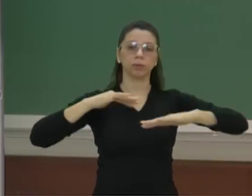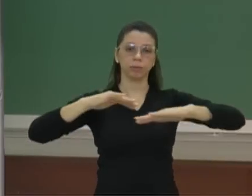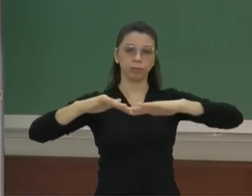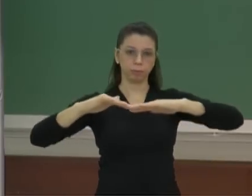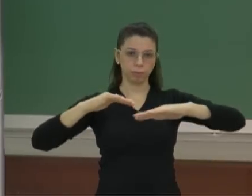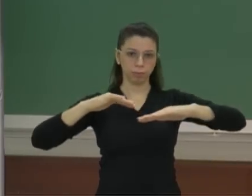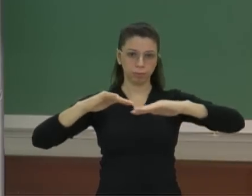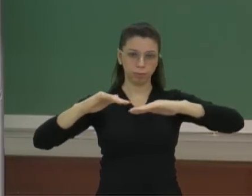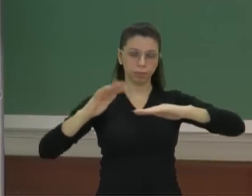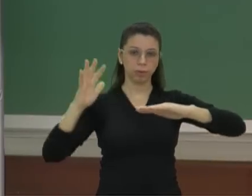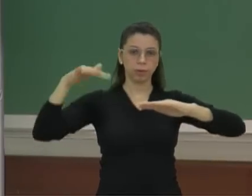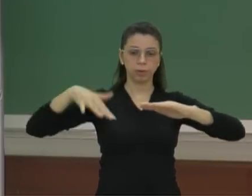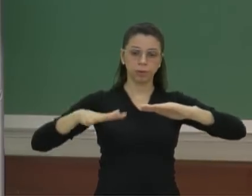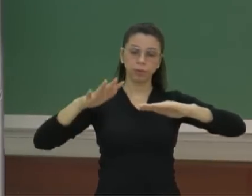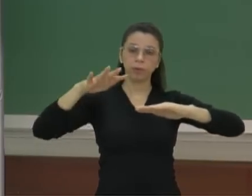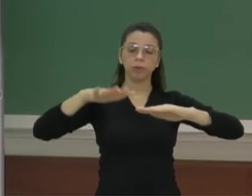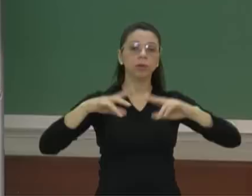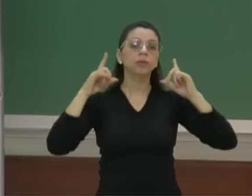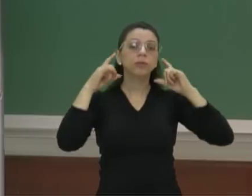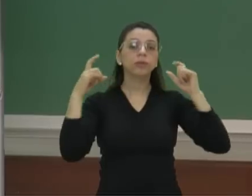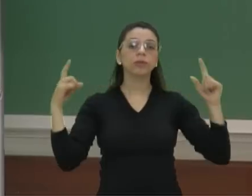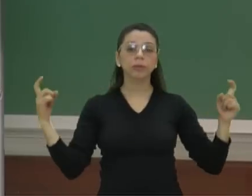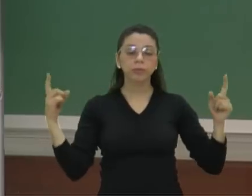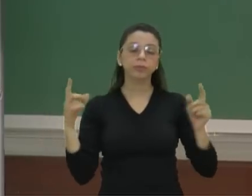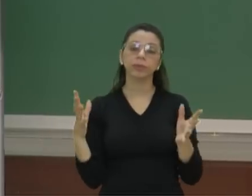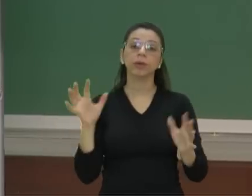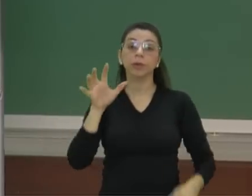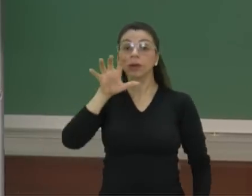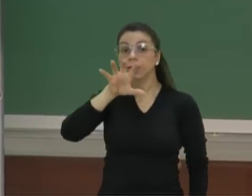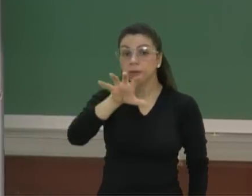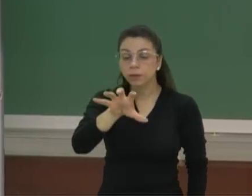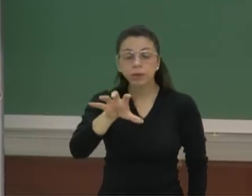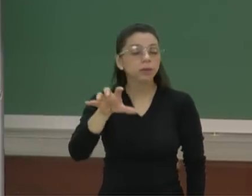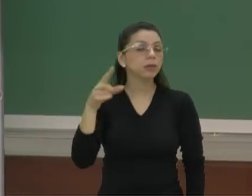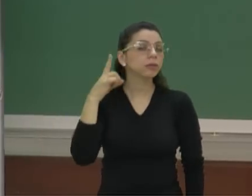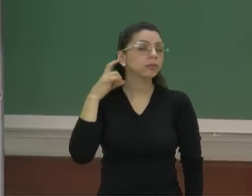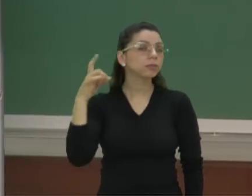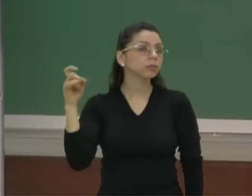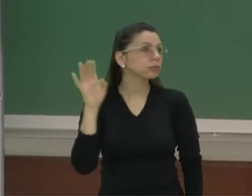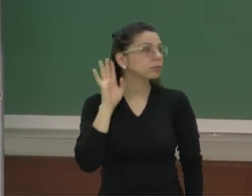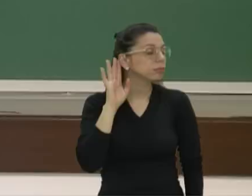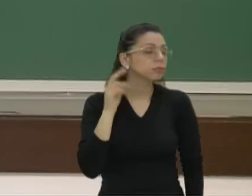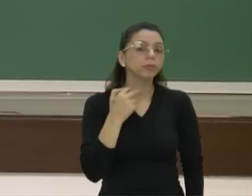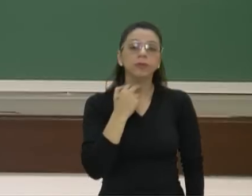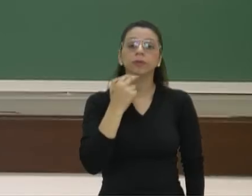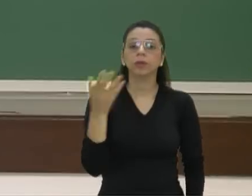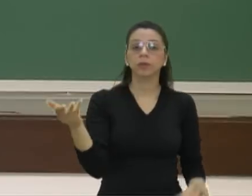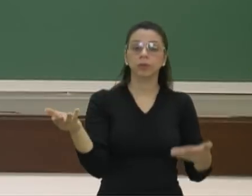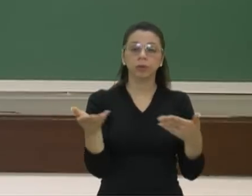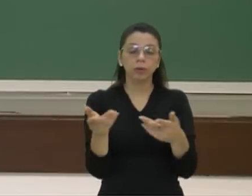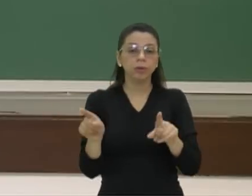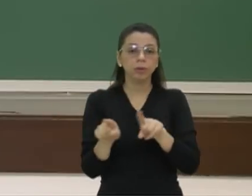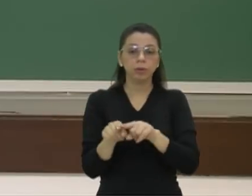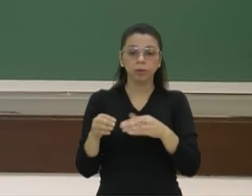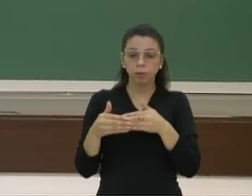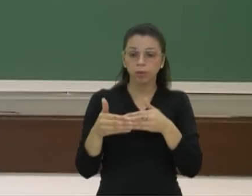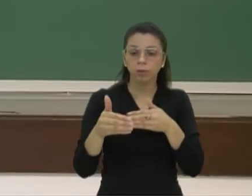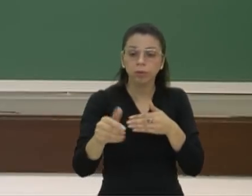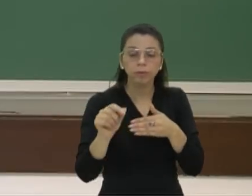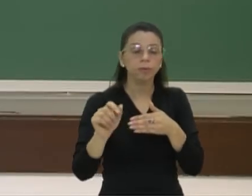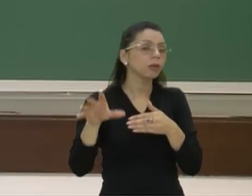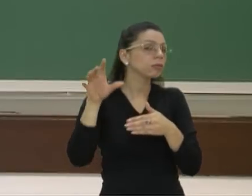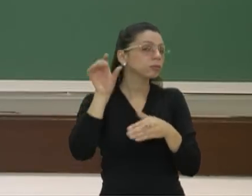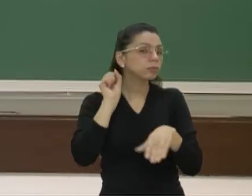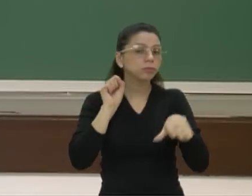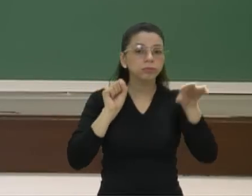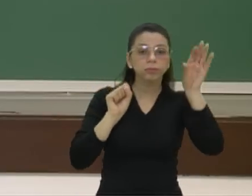movimento, essa onda em sons. Então é assim que você está escutando minha voz hoje. É assim que você vai escutar a sua mãe, a sua